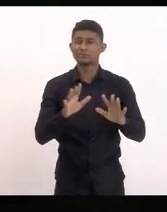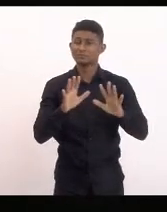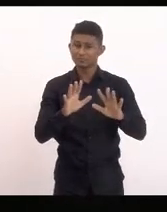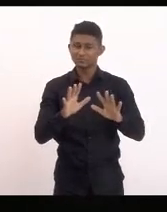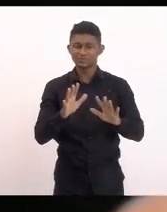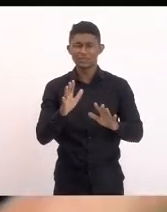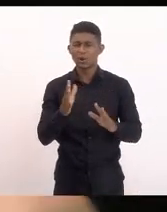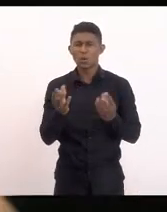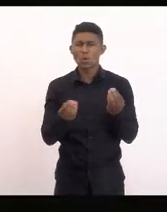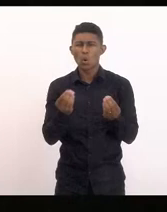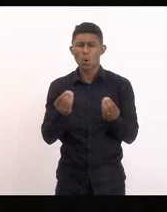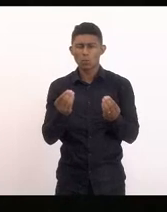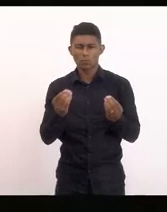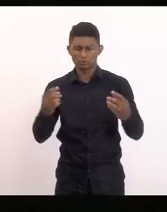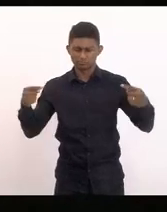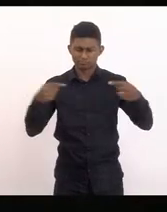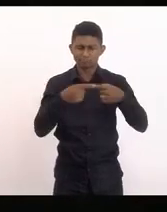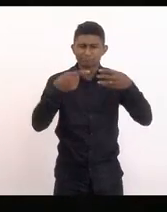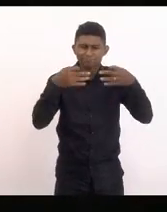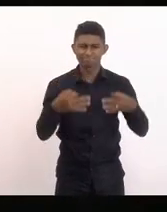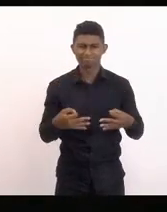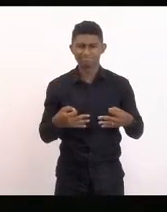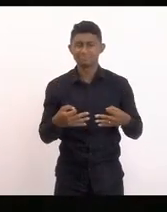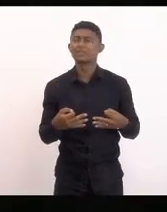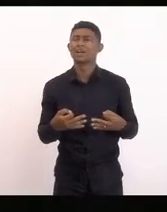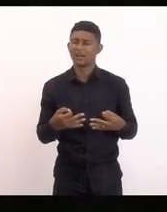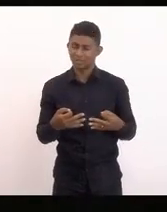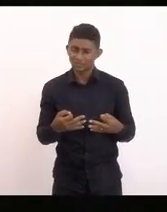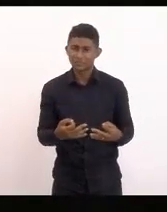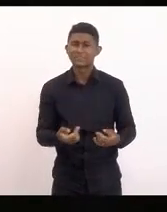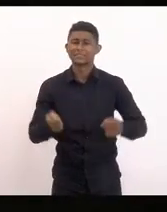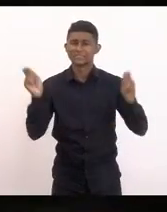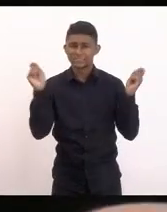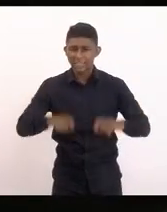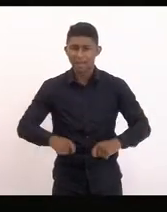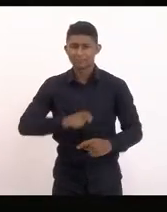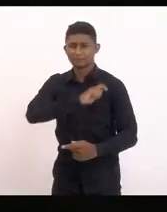feriria o regime de recuperação e poderia ter pago os